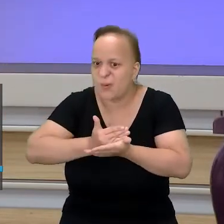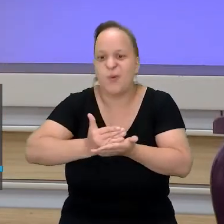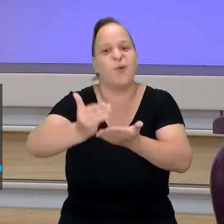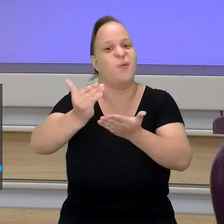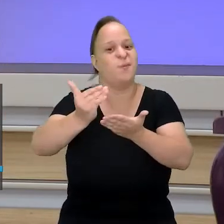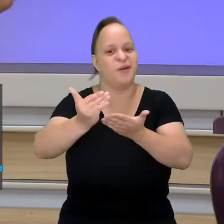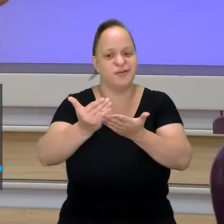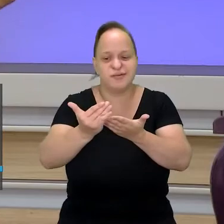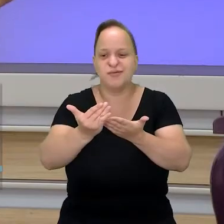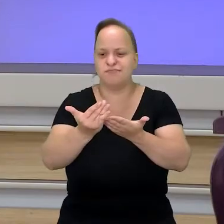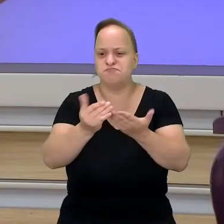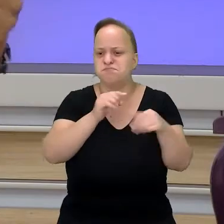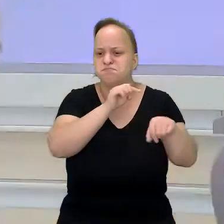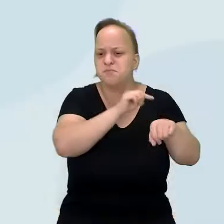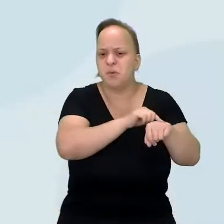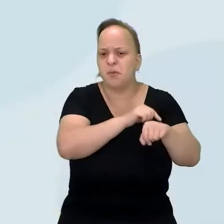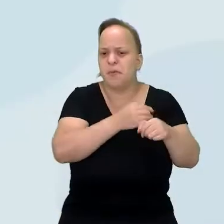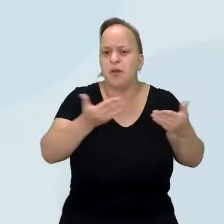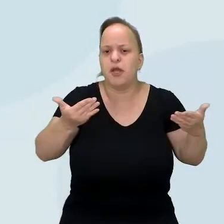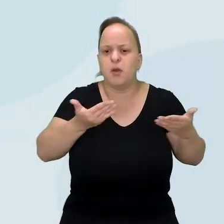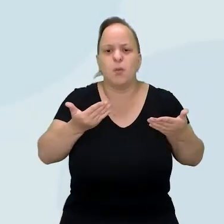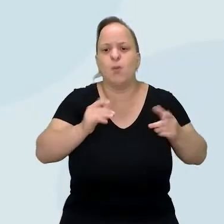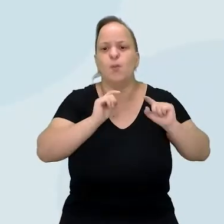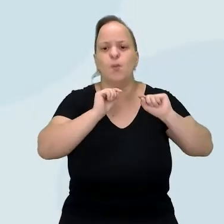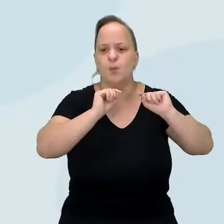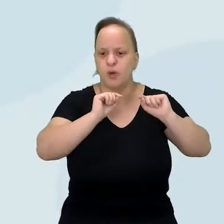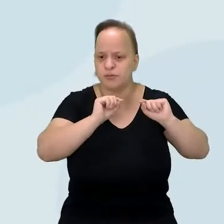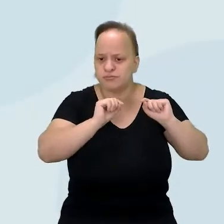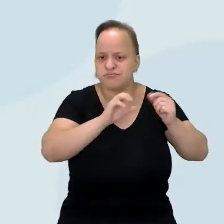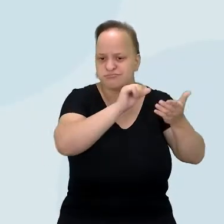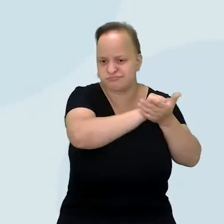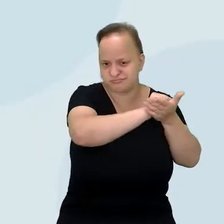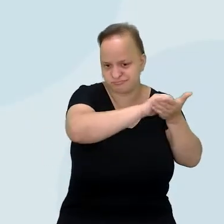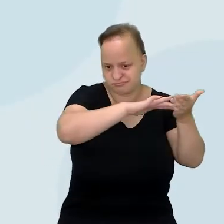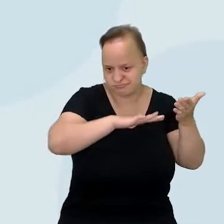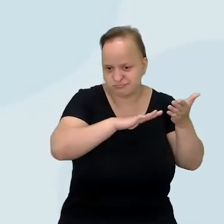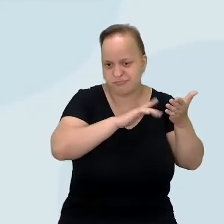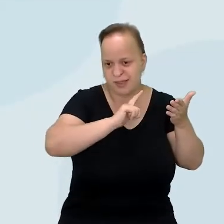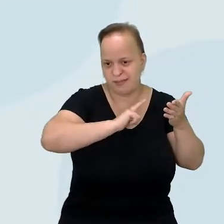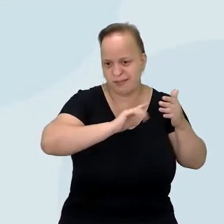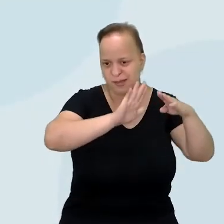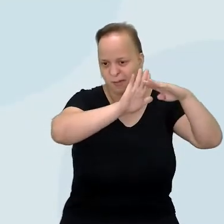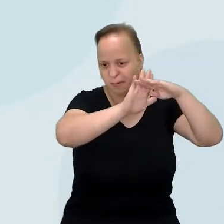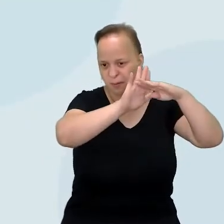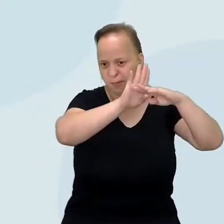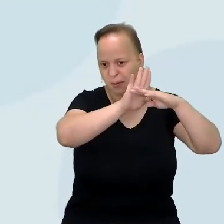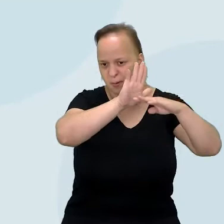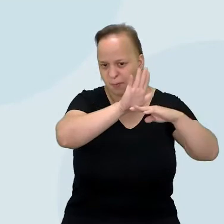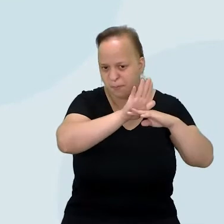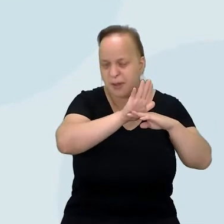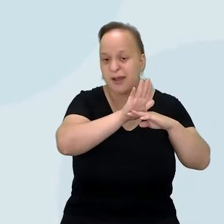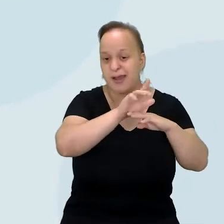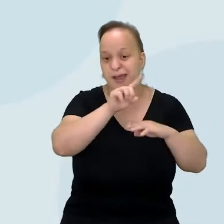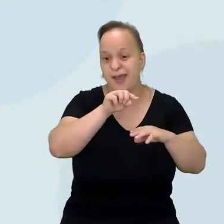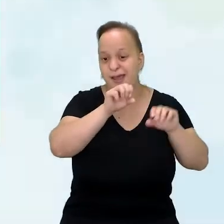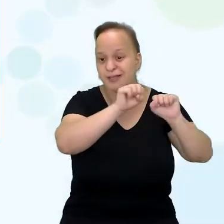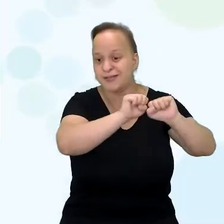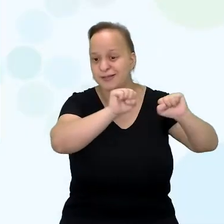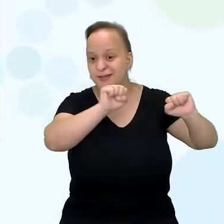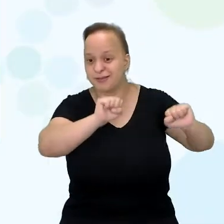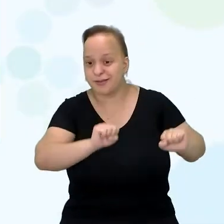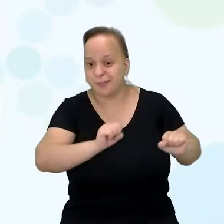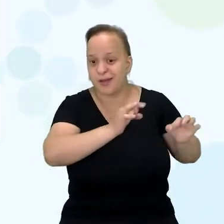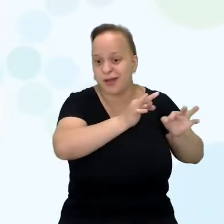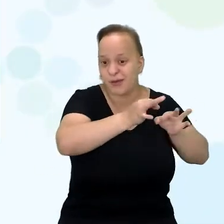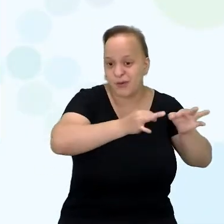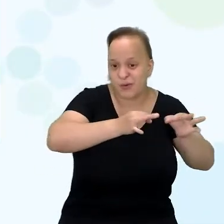aí. Quais são os momentos que nós estamos? Então, nas nossas atividades, dentro desses 3 momentos, estamos na sistematização. Pois